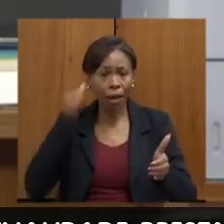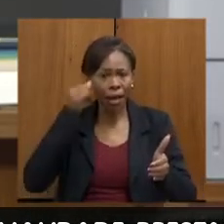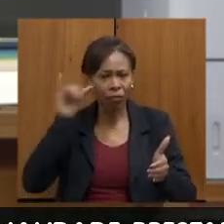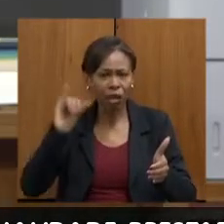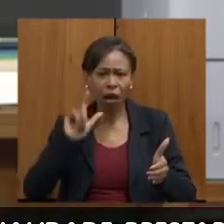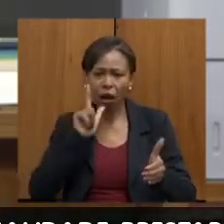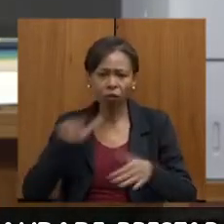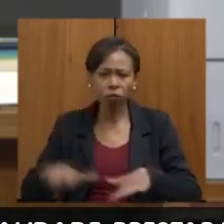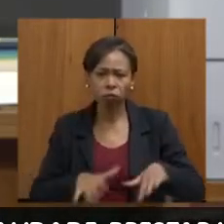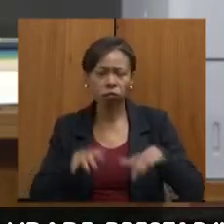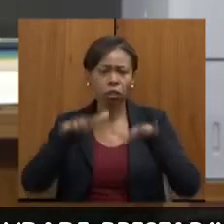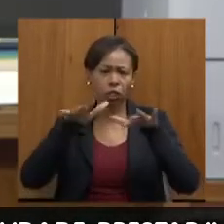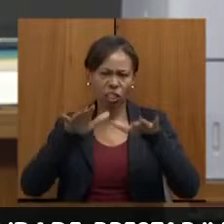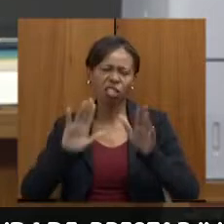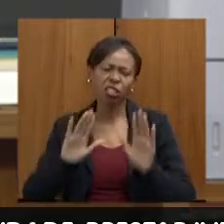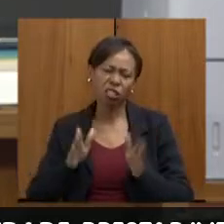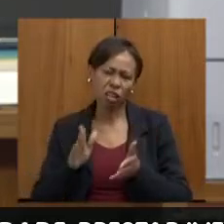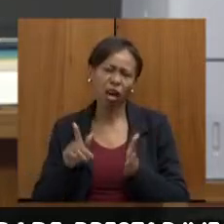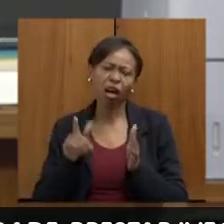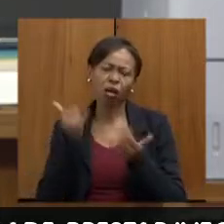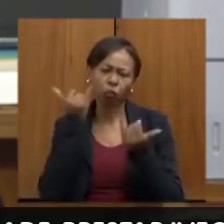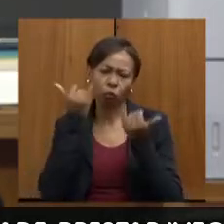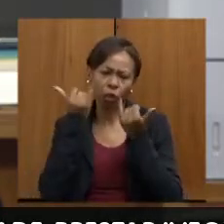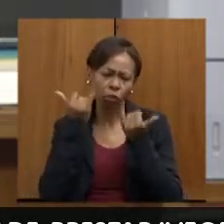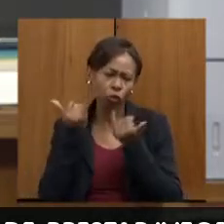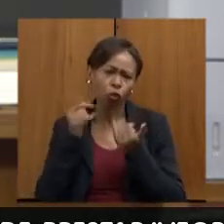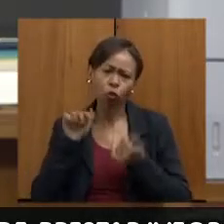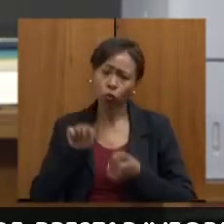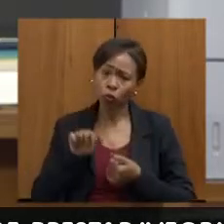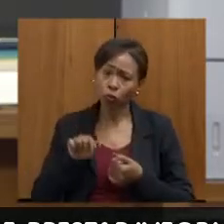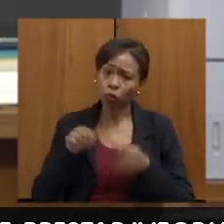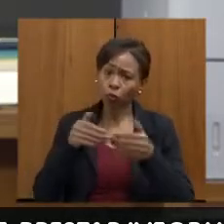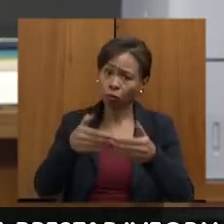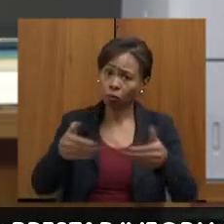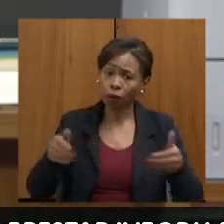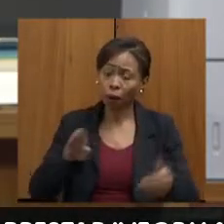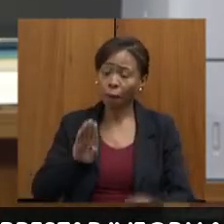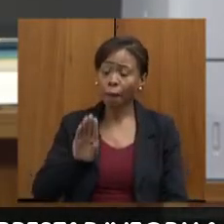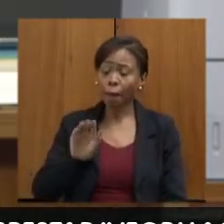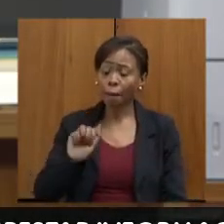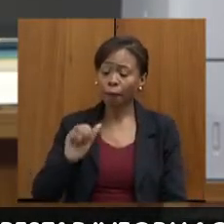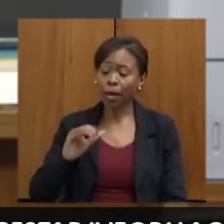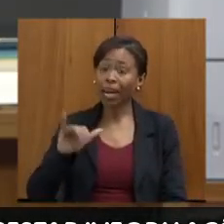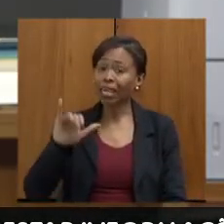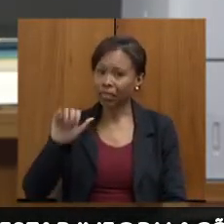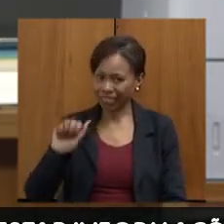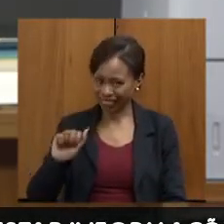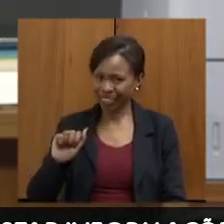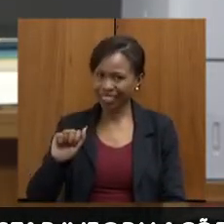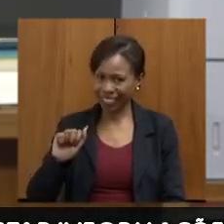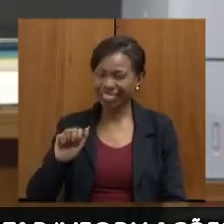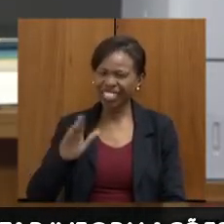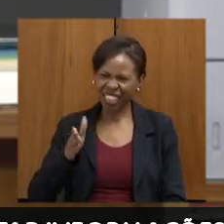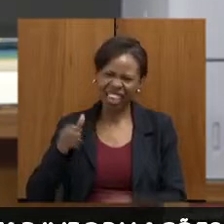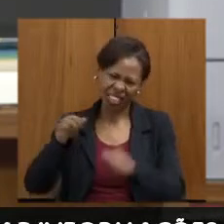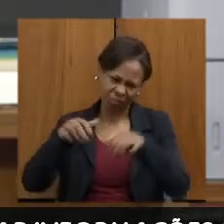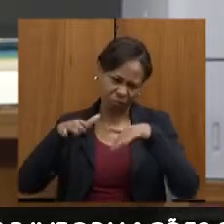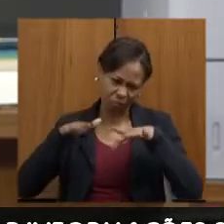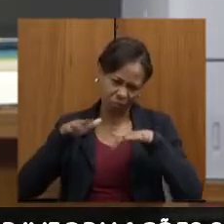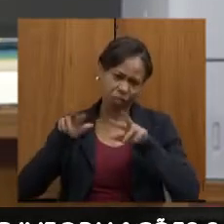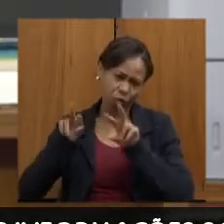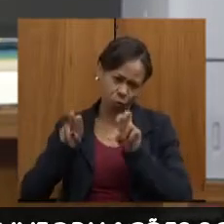asfaltamento de estrada pedindo informação sobre a questão das bacias também já fizemos audiência respeito disso e o último